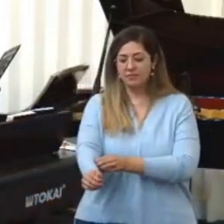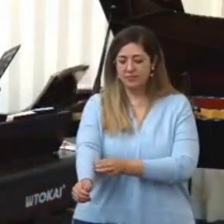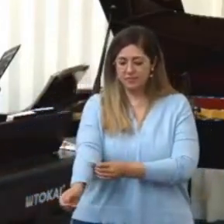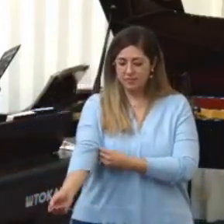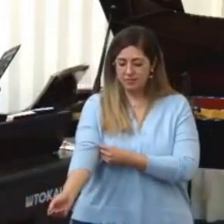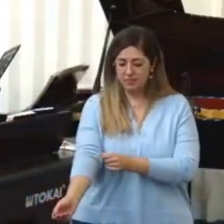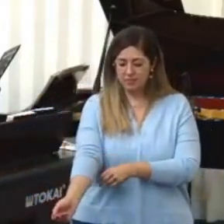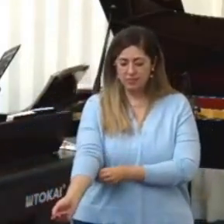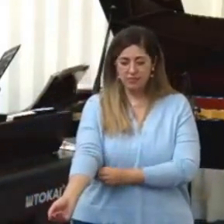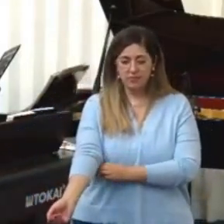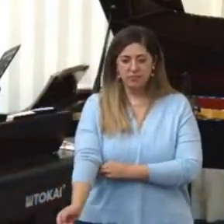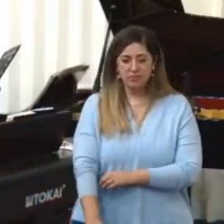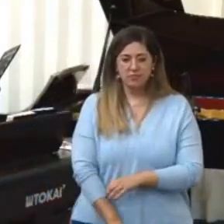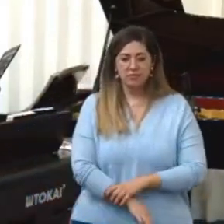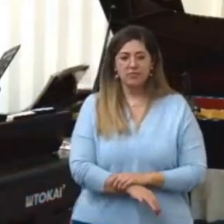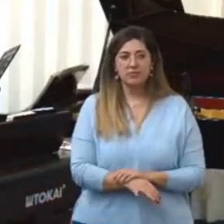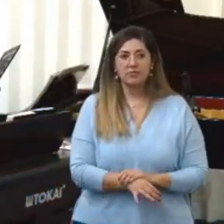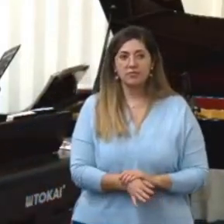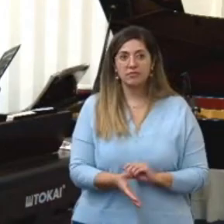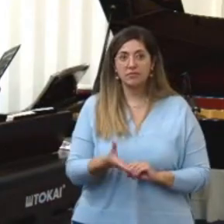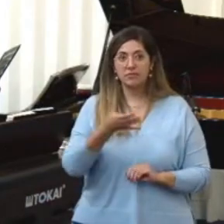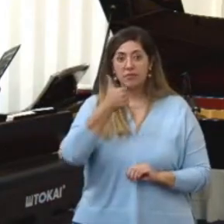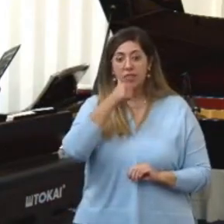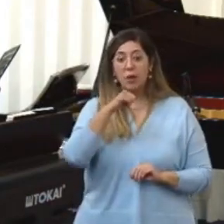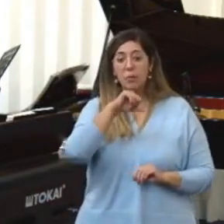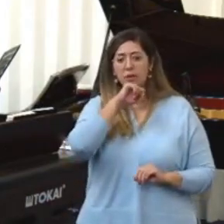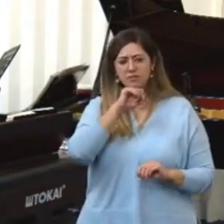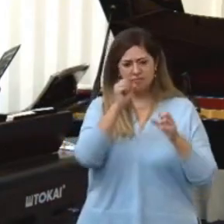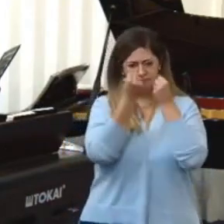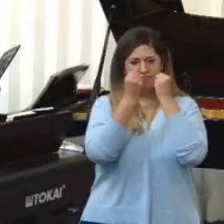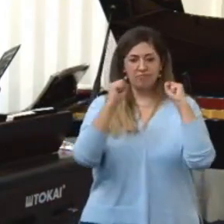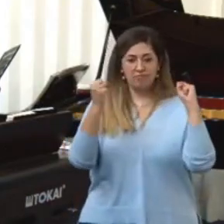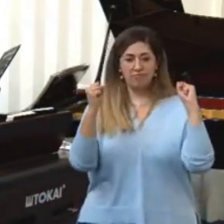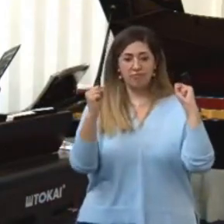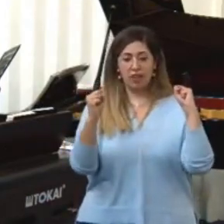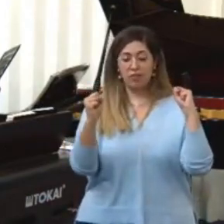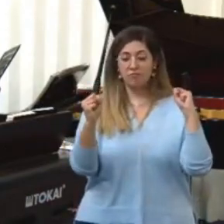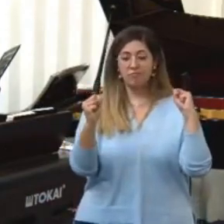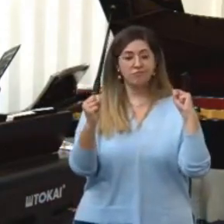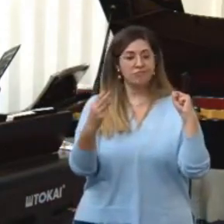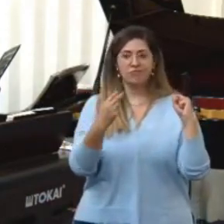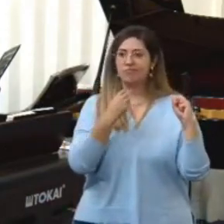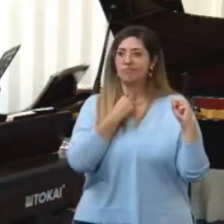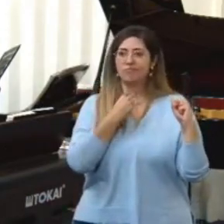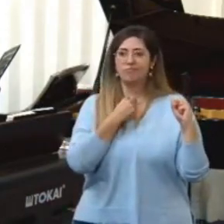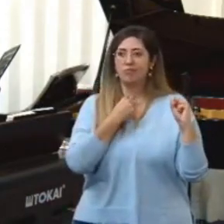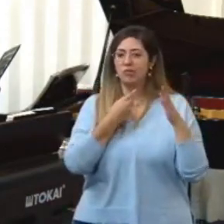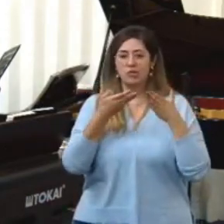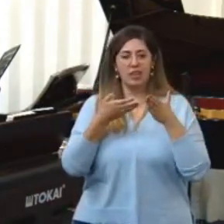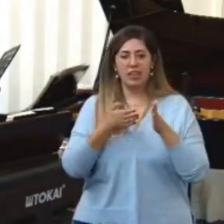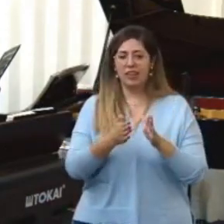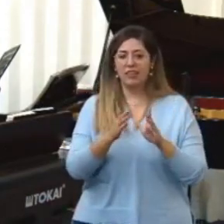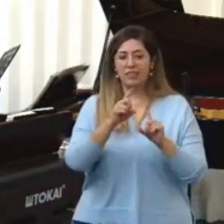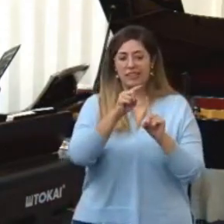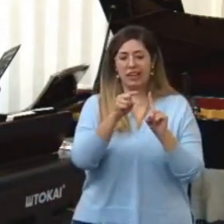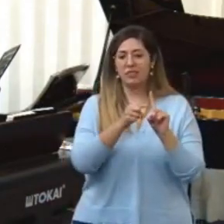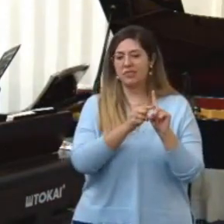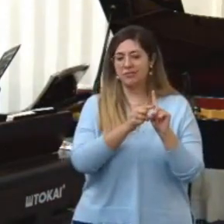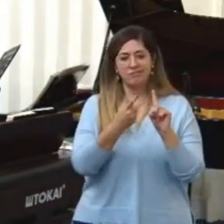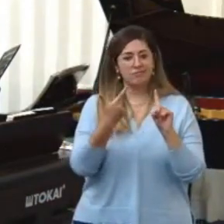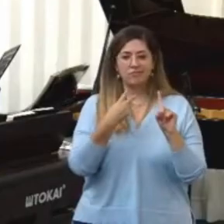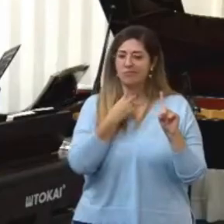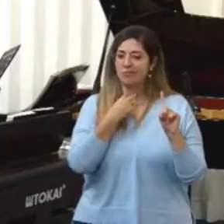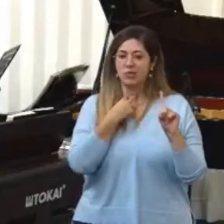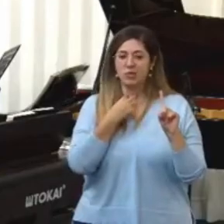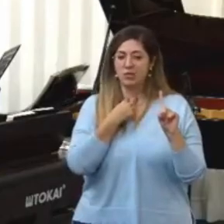Sansão era uma mulher estéril, diz aqui no versículo 3. É o anjo do Senhor que aparece e diz a ela que ela vai